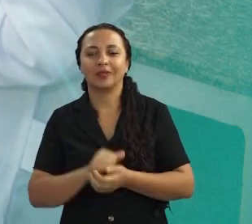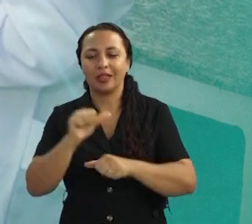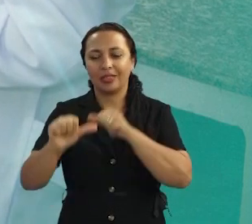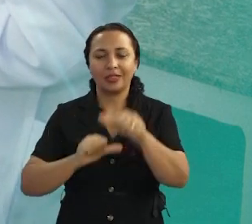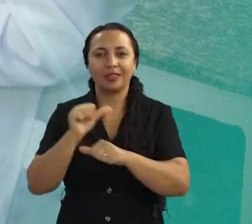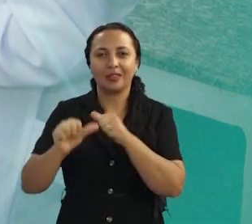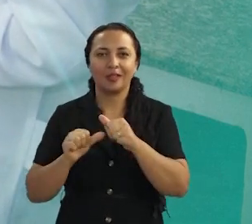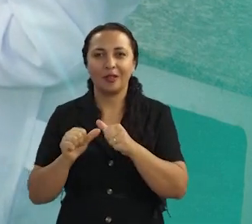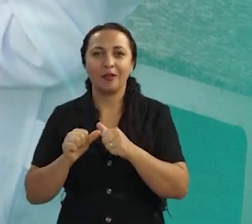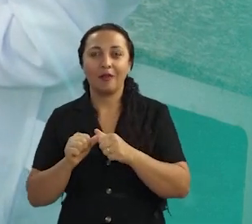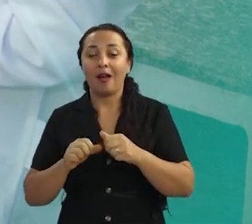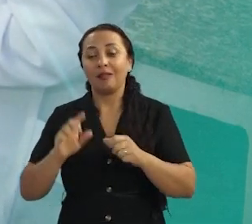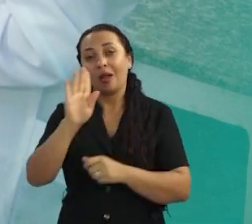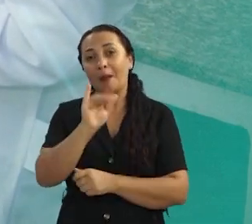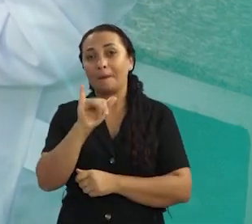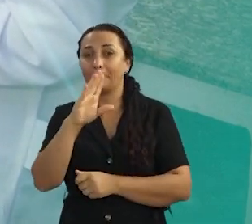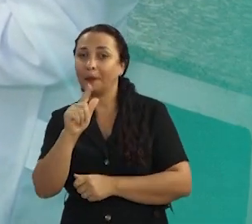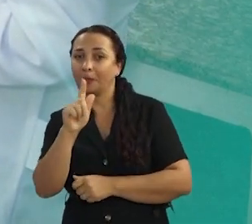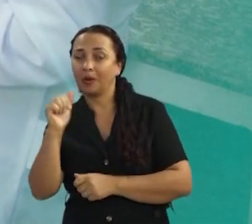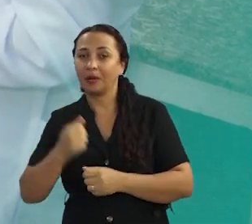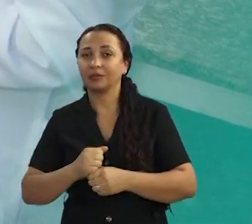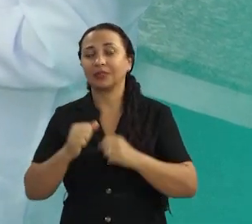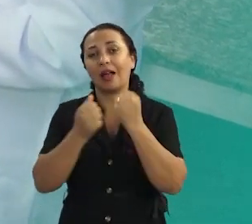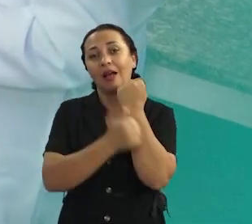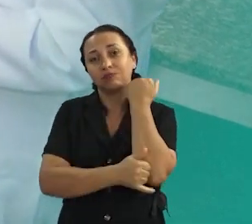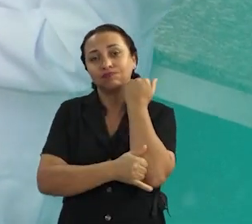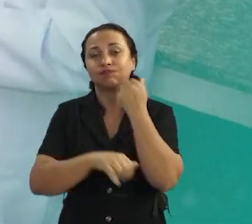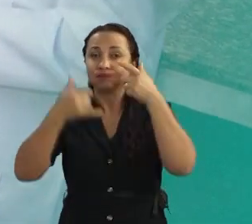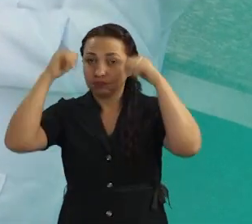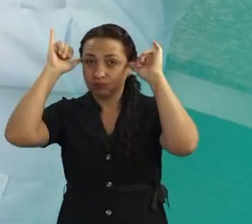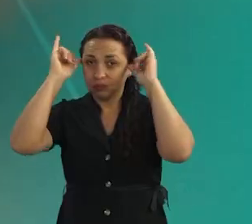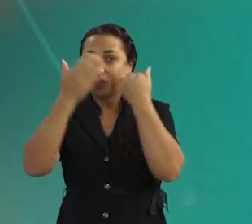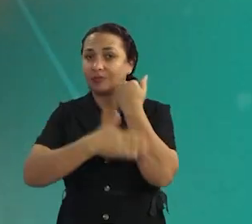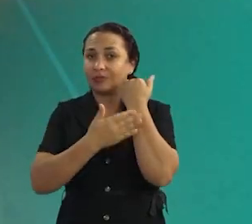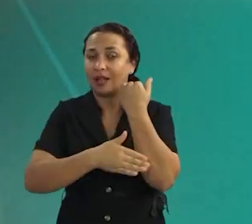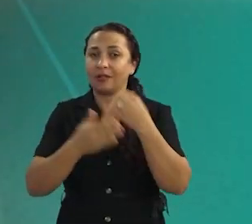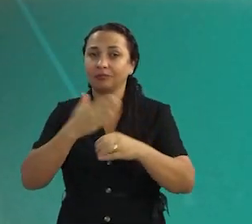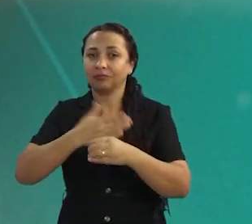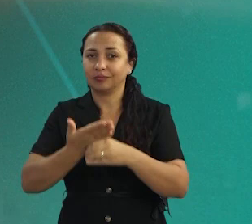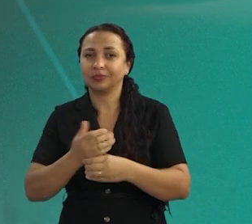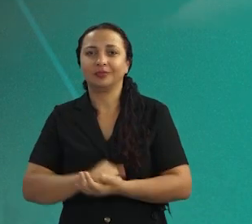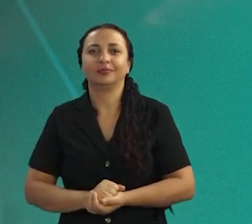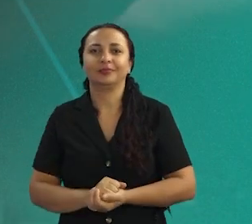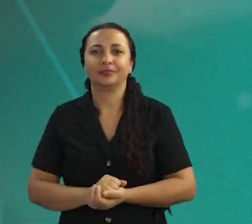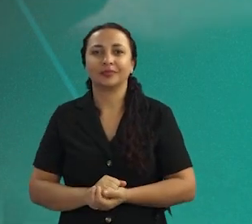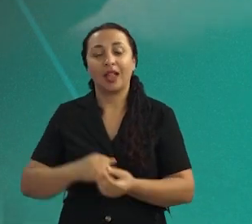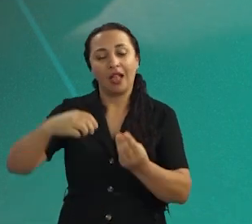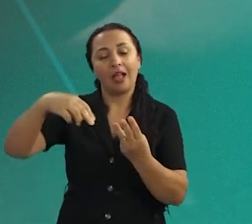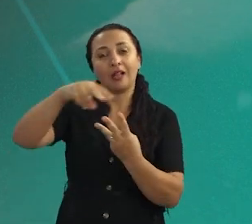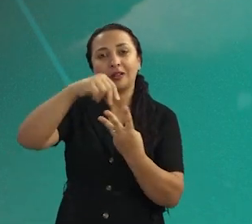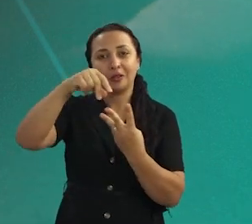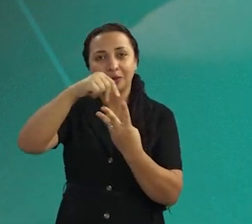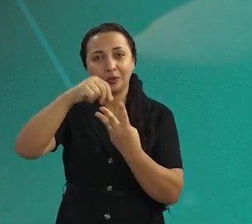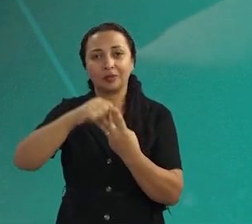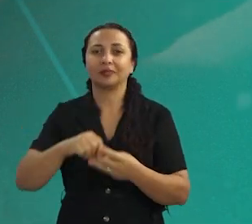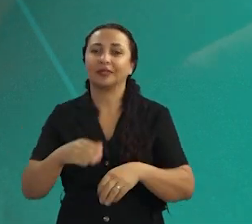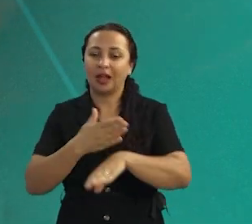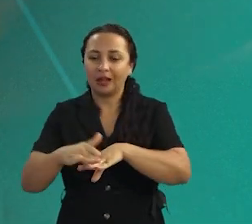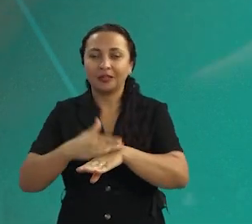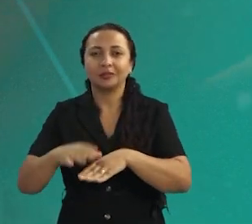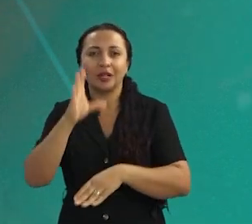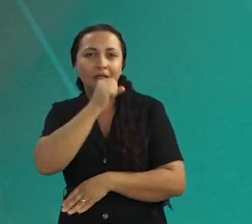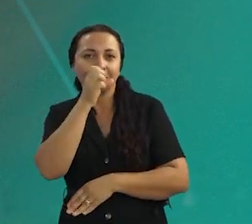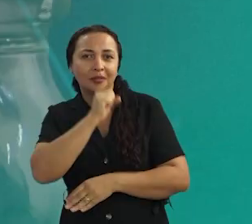Bahia desenvolvem biogás a partir de esterco e casca de mandioca. Na Universidade Federal de Sergipe, a casca